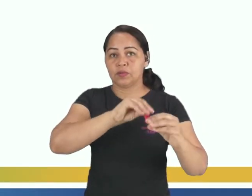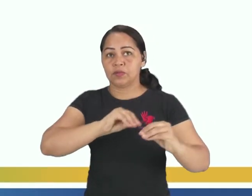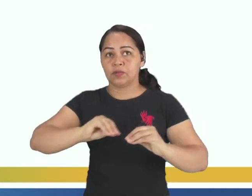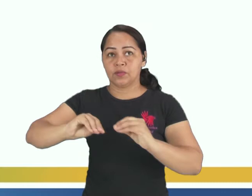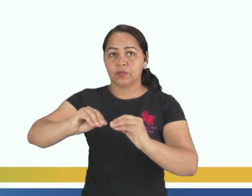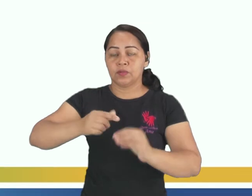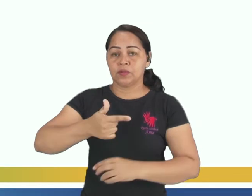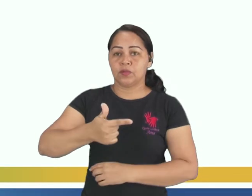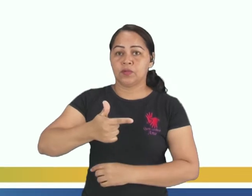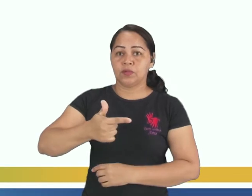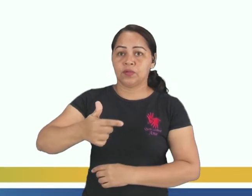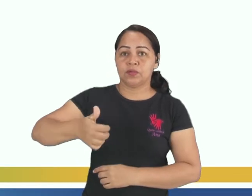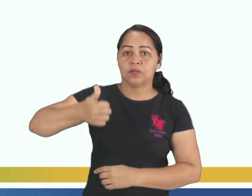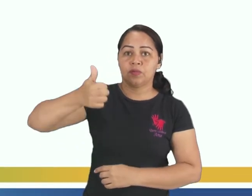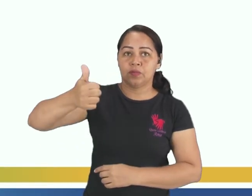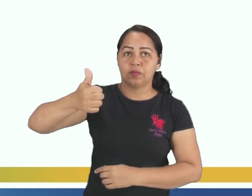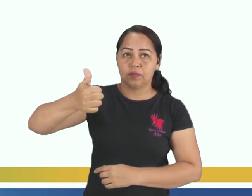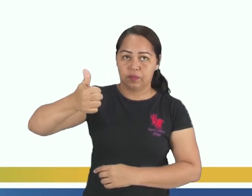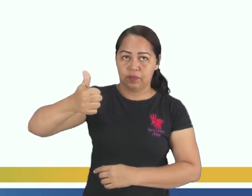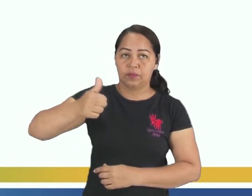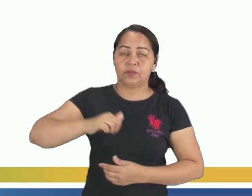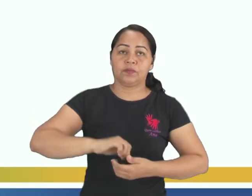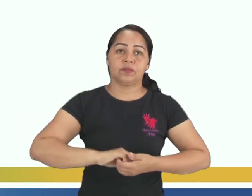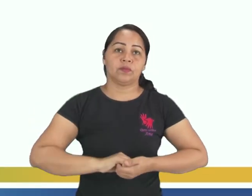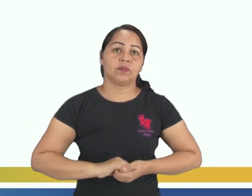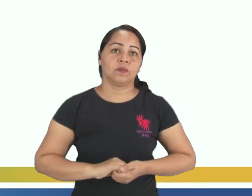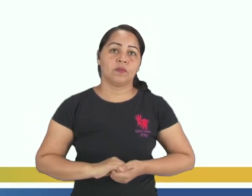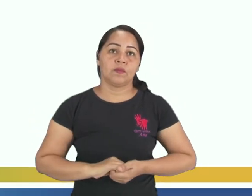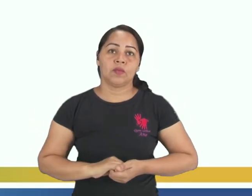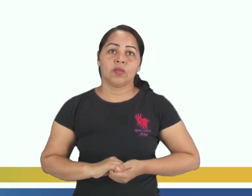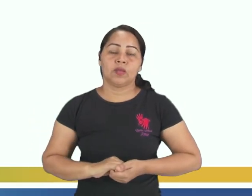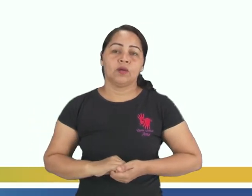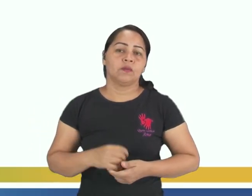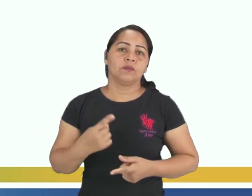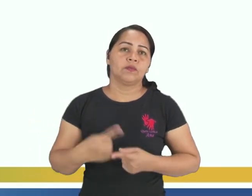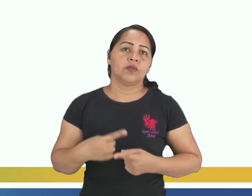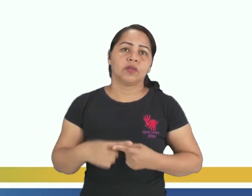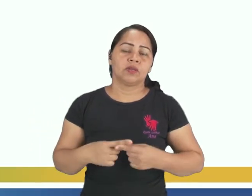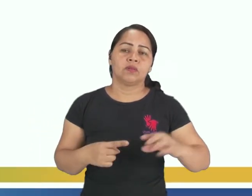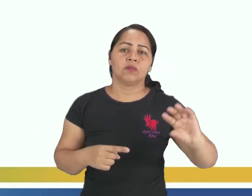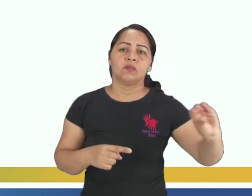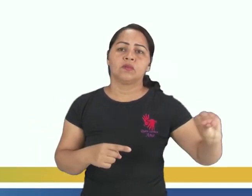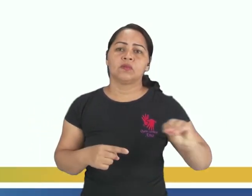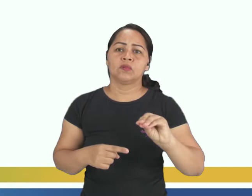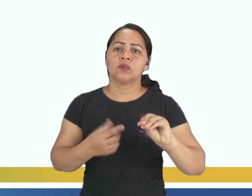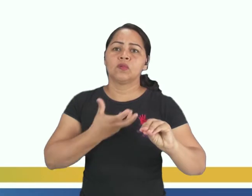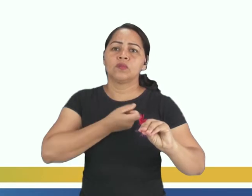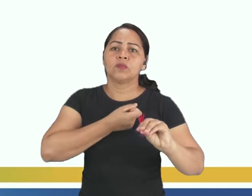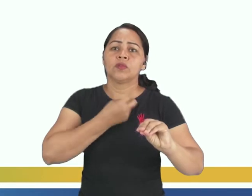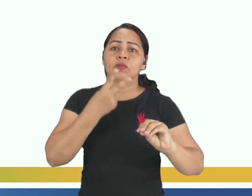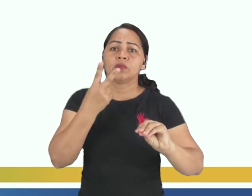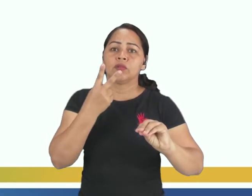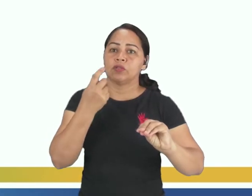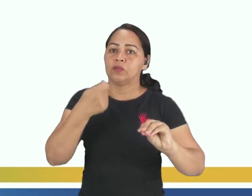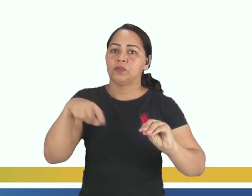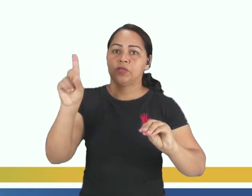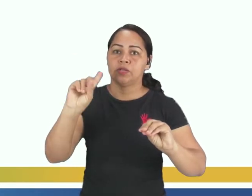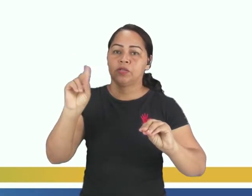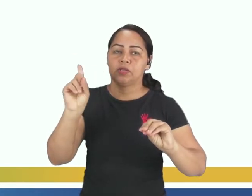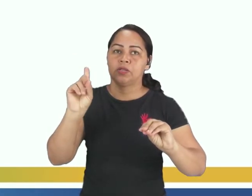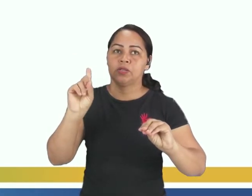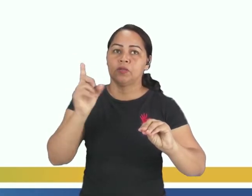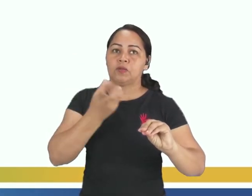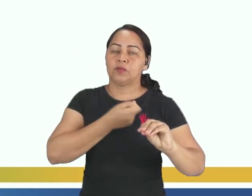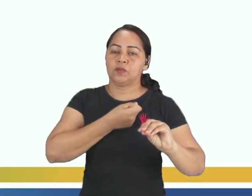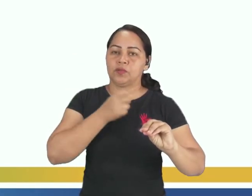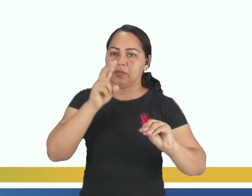raiz quadrada de 2 elevado a 1. Lembrando que eu não coloquei aí o 2 no índice, porque quando é raiz quadrada, a gente não precisa colocar. Você